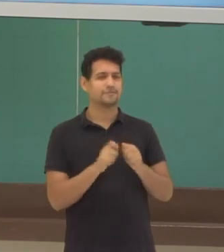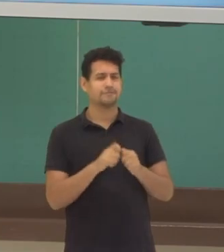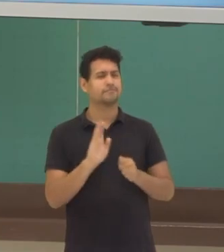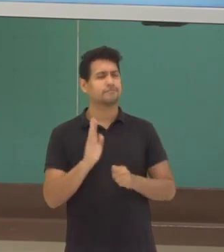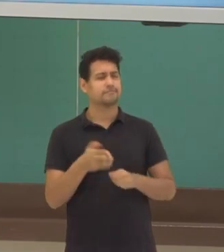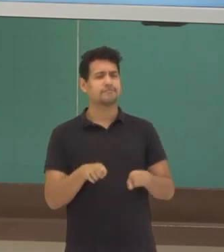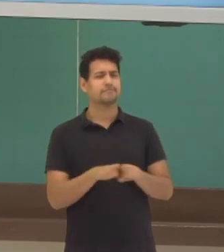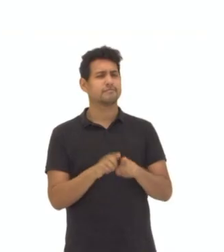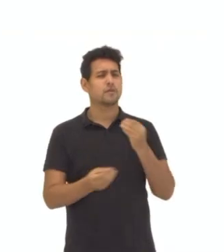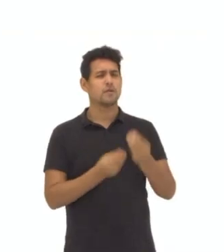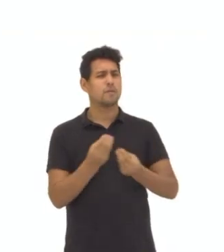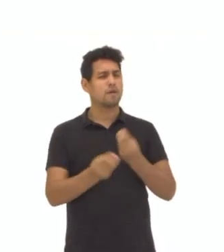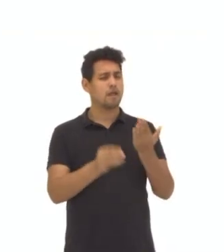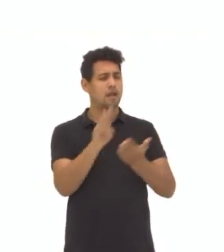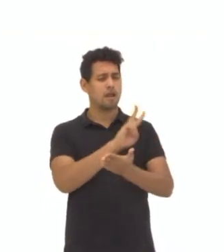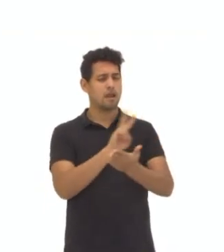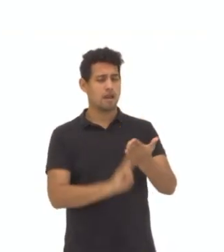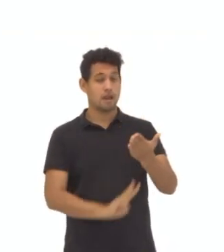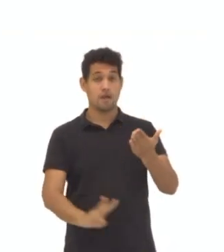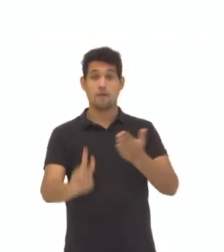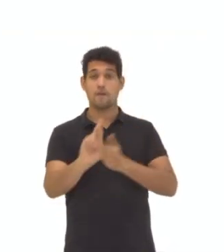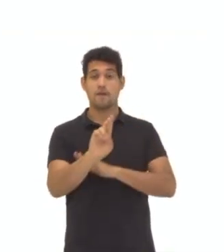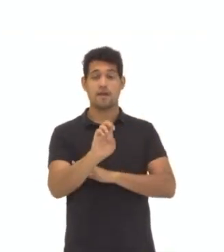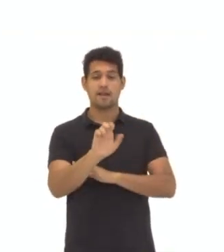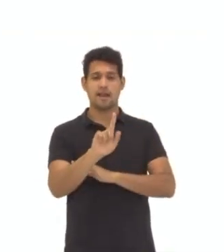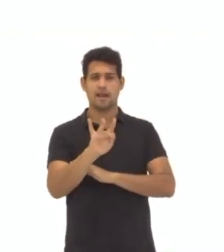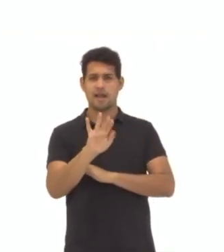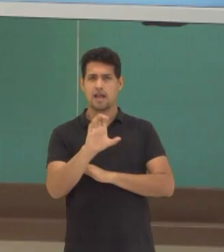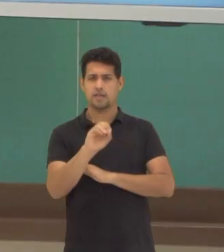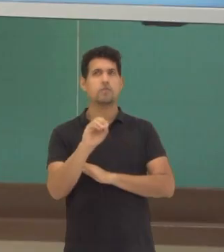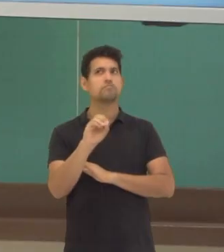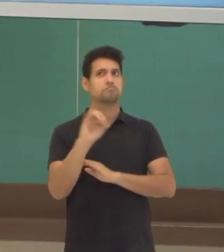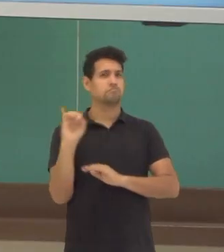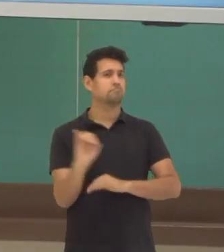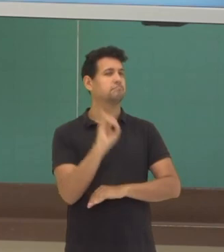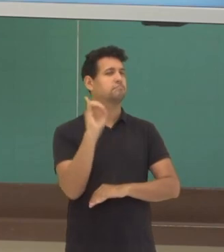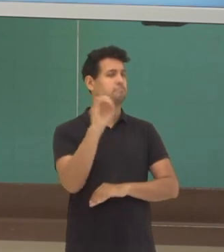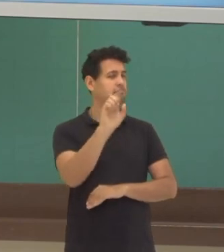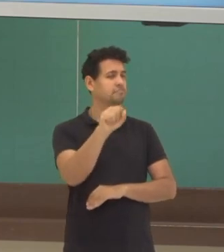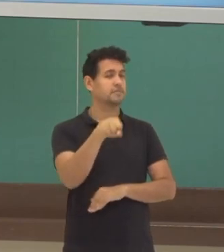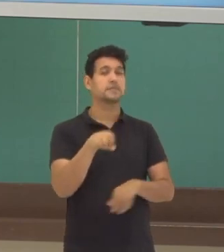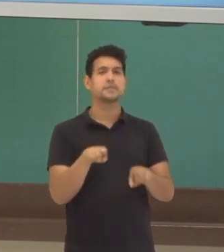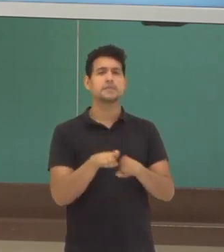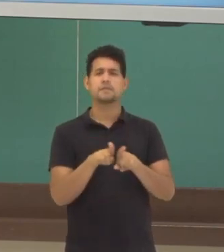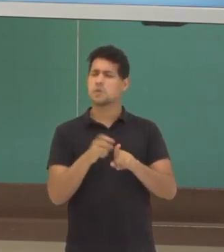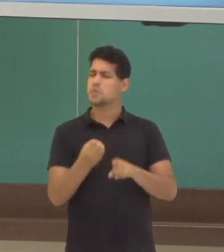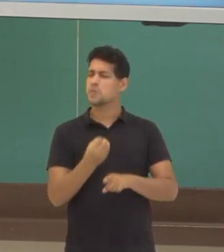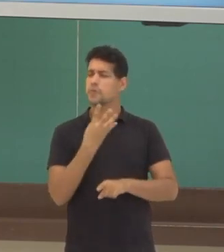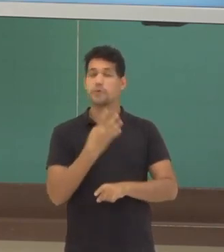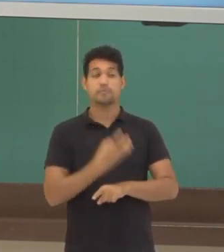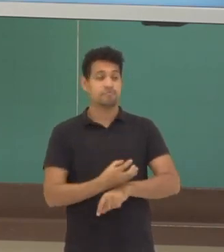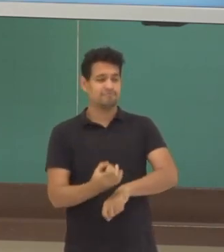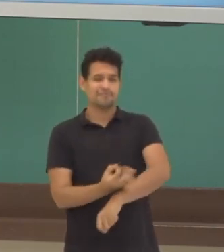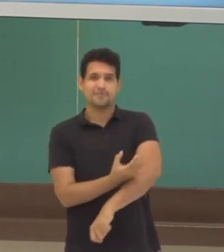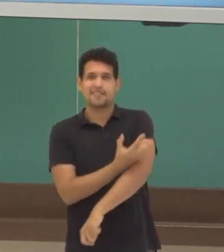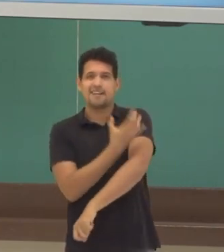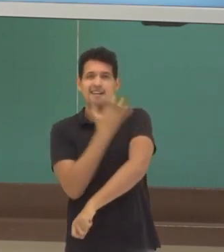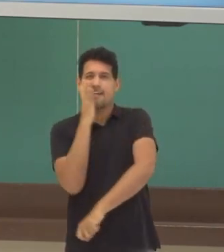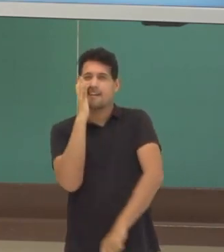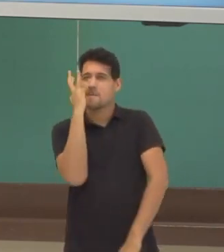bela, agradável, né, aquela situação, e para trazer essa beleza usa-se bastante, né, esse recurso do